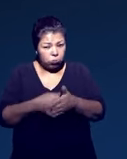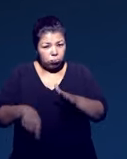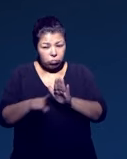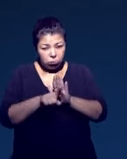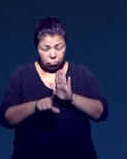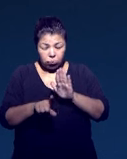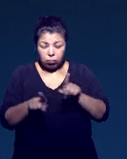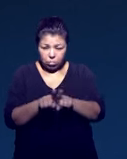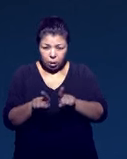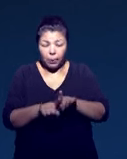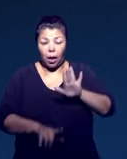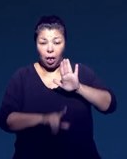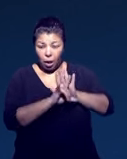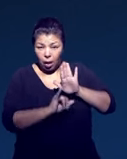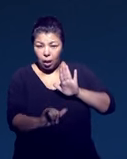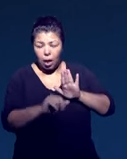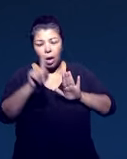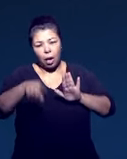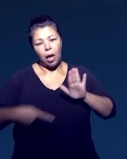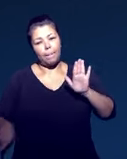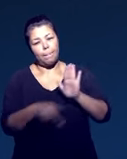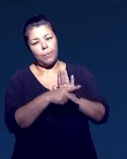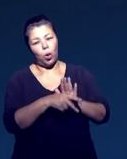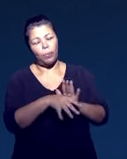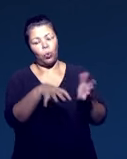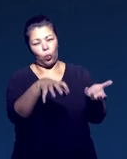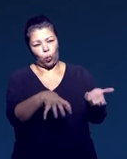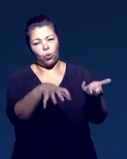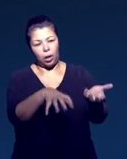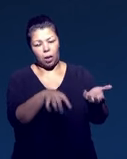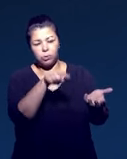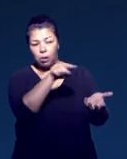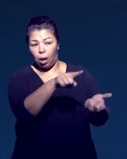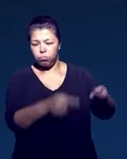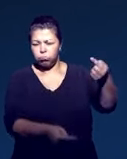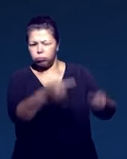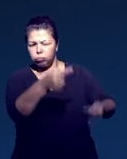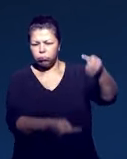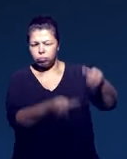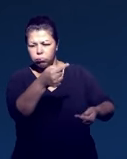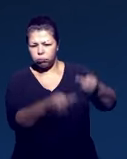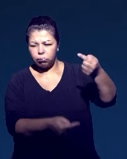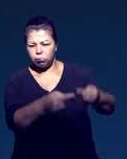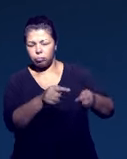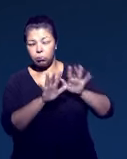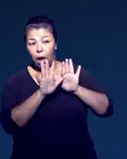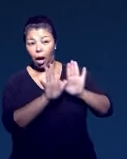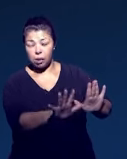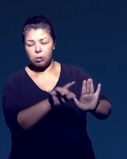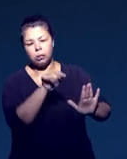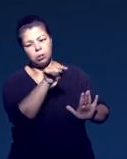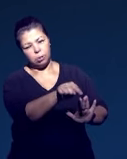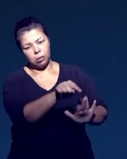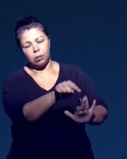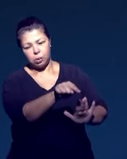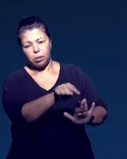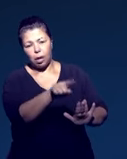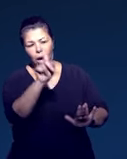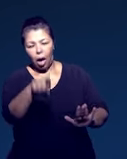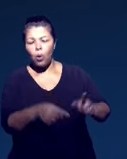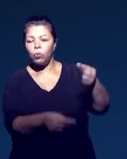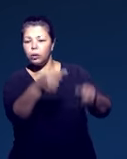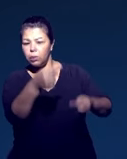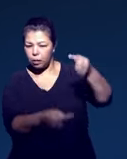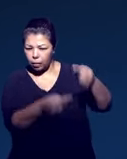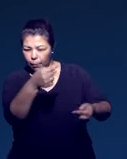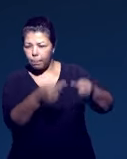alterações constitucionais cabem ao congresso nacional e o debate no Congresso Nacional que busque sempre aprimorar instituições é um debate que deve